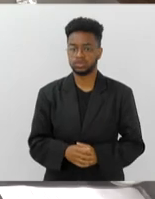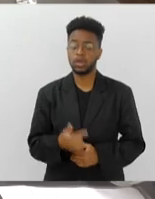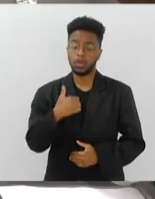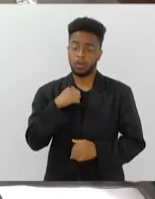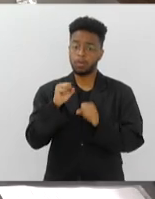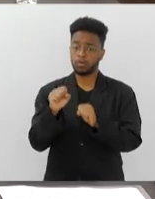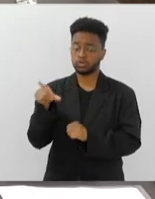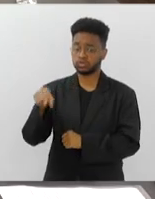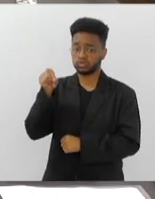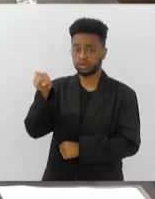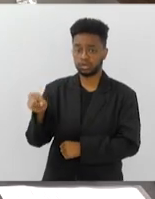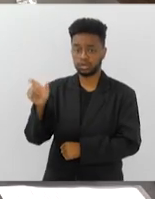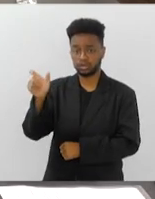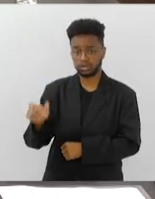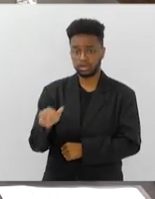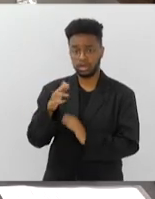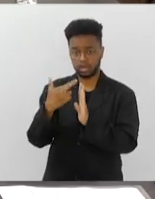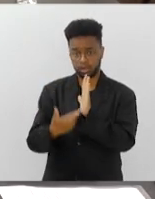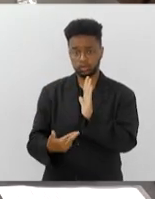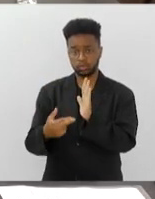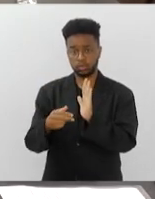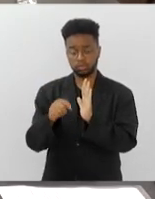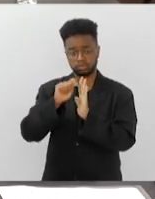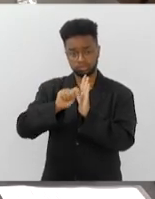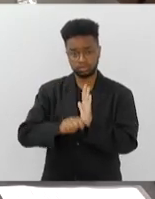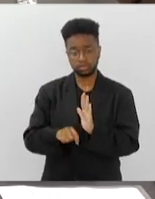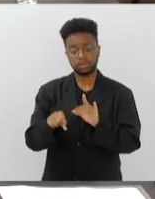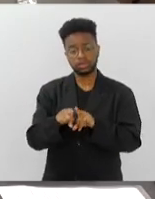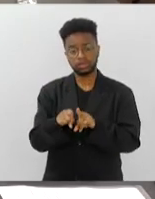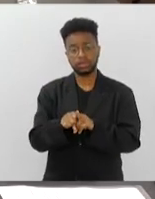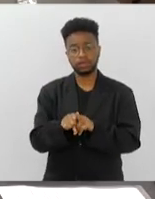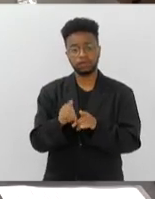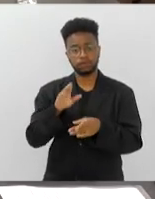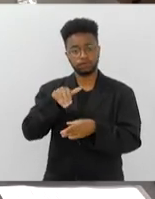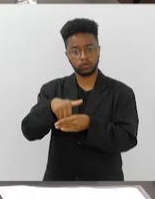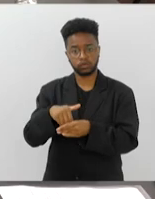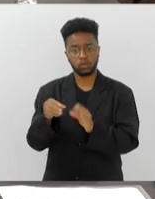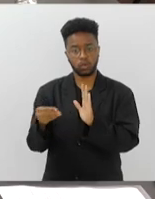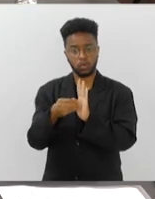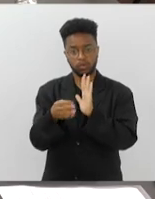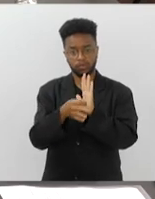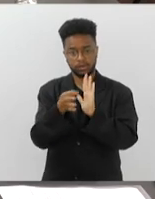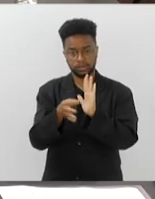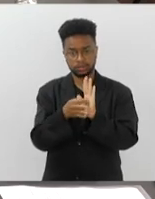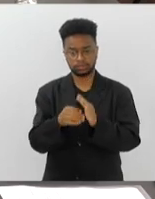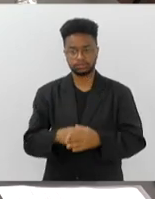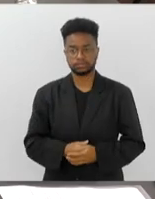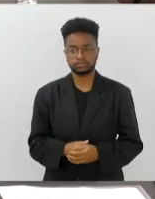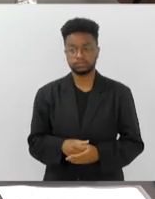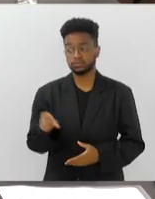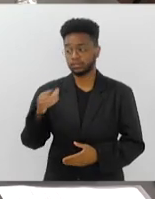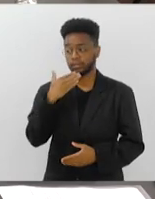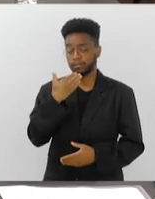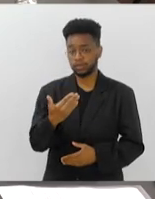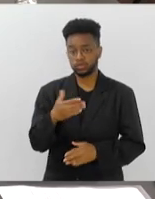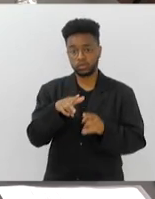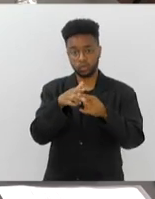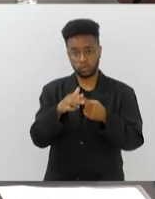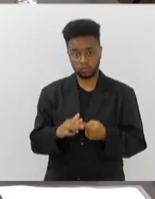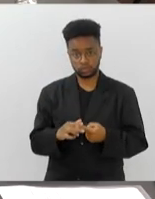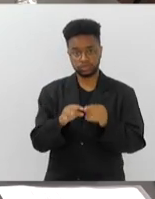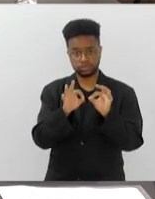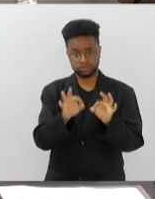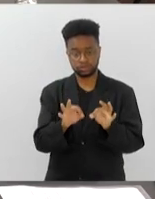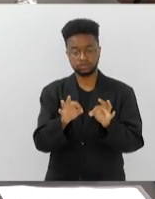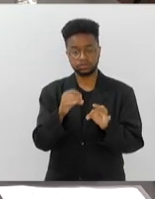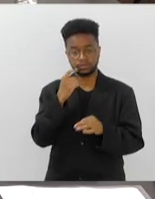Vossa Excelência como relator? Sim. E aí, para não haver votação, Vossa Excelência dá o parecer. Foi a pedido de Vossa Excelência para corrigir e dignificar mais